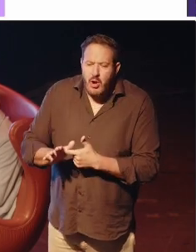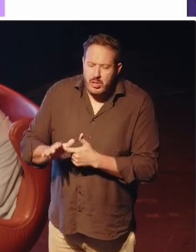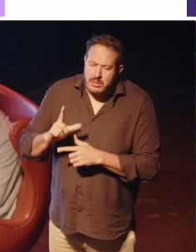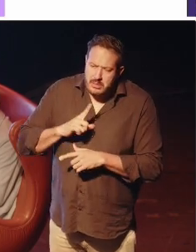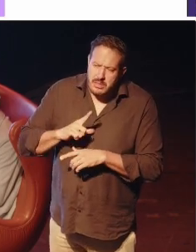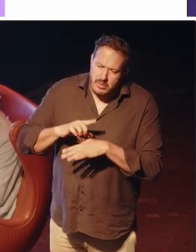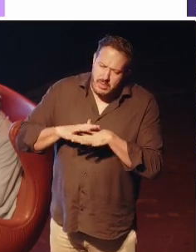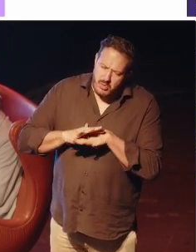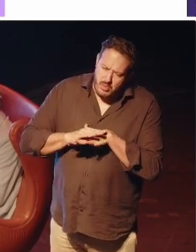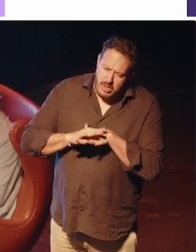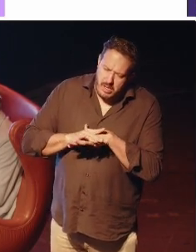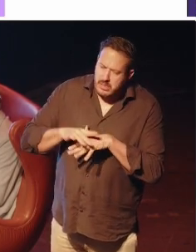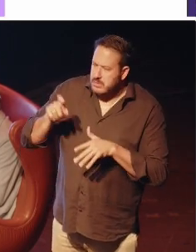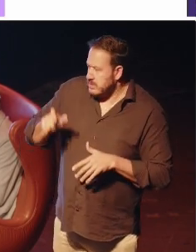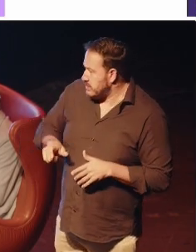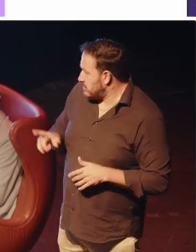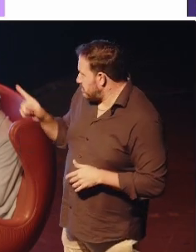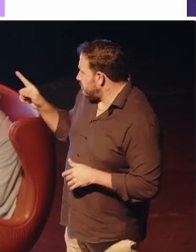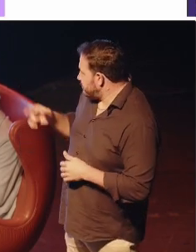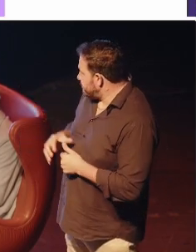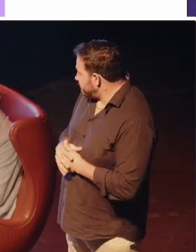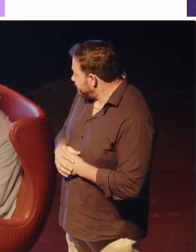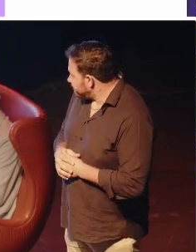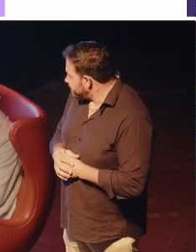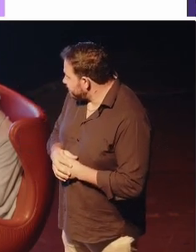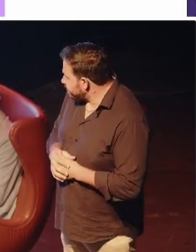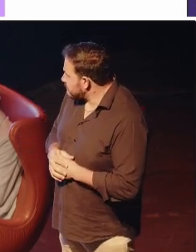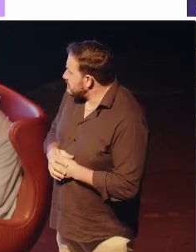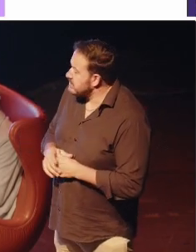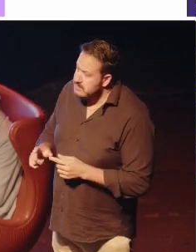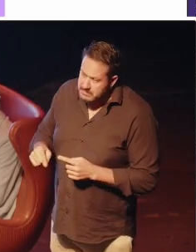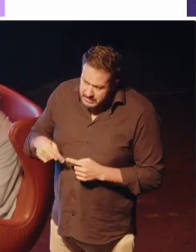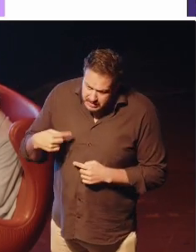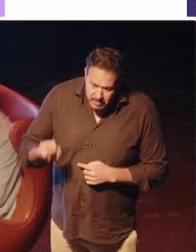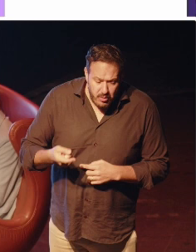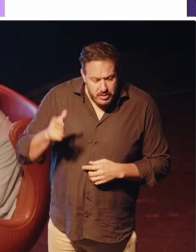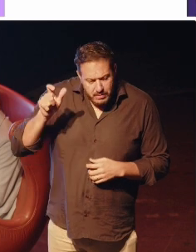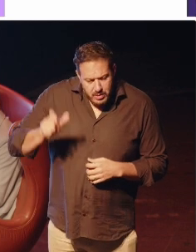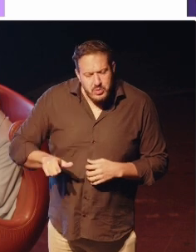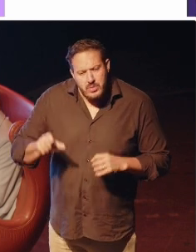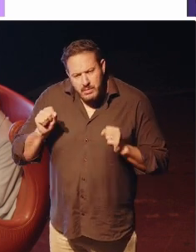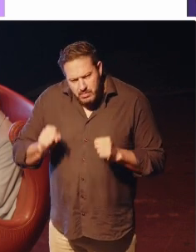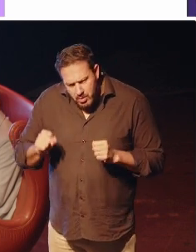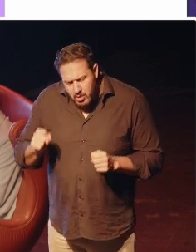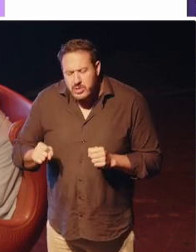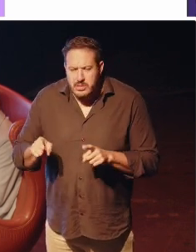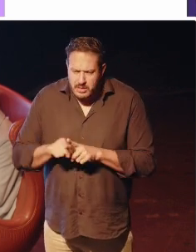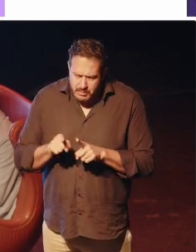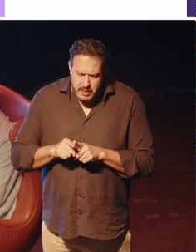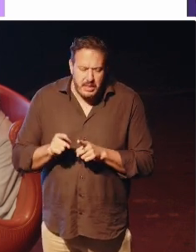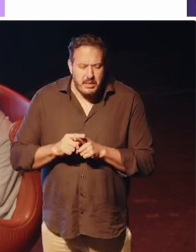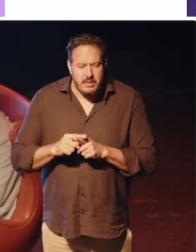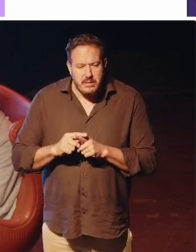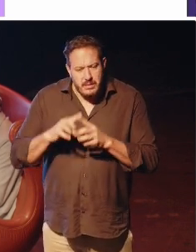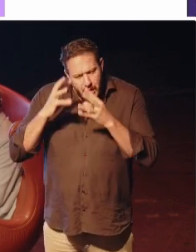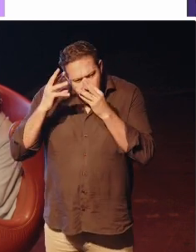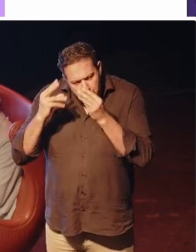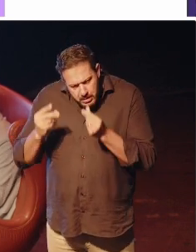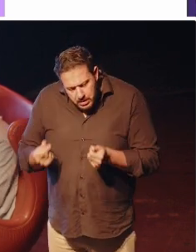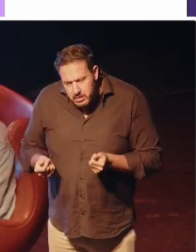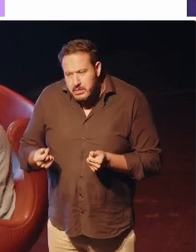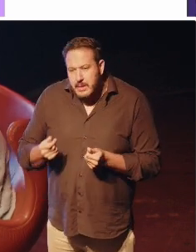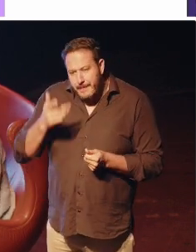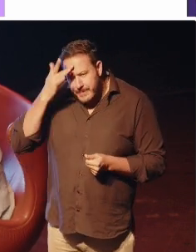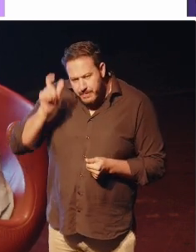patologia da doença de Alzheimer. E depois o indivíduo pode ter o declínio cognitivo subjetivo, quer dizer, o indivíduo